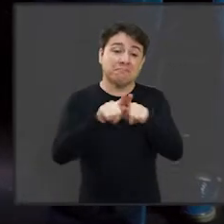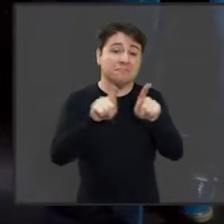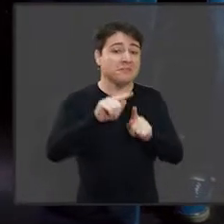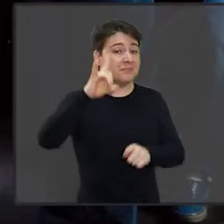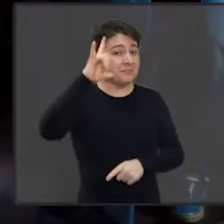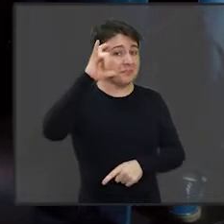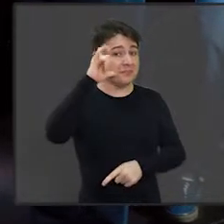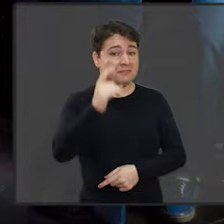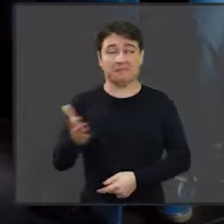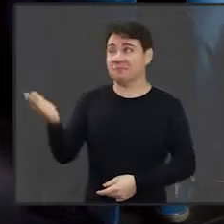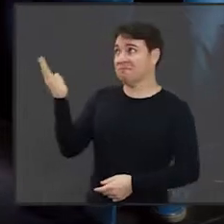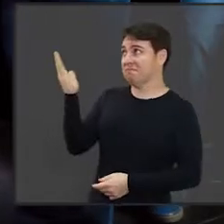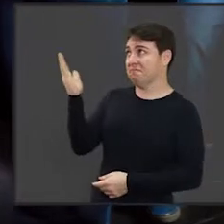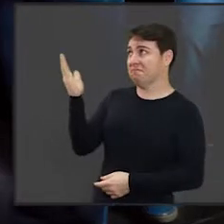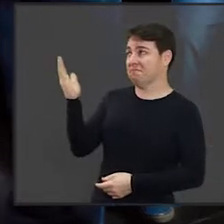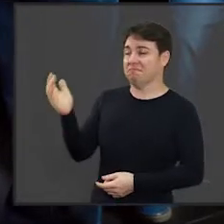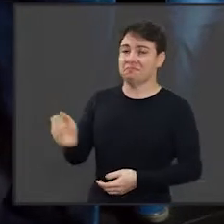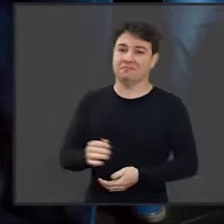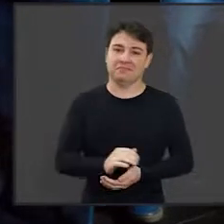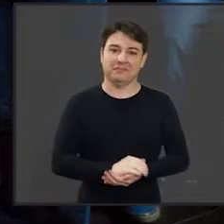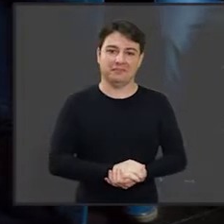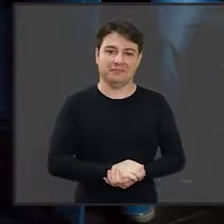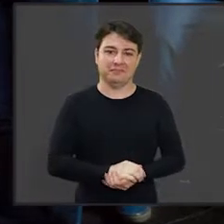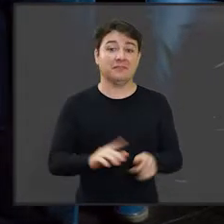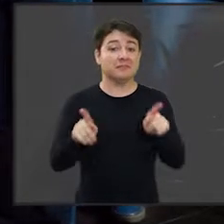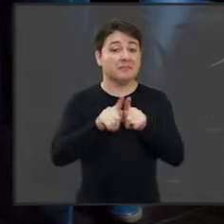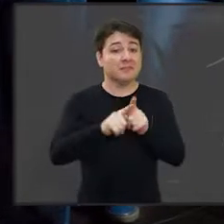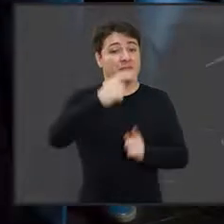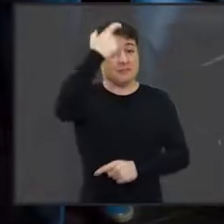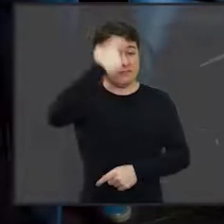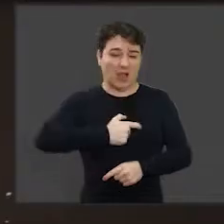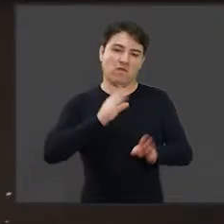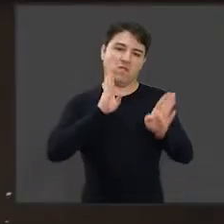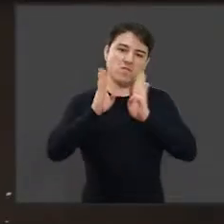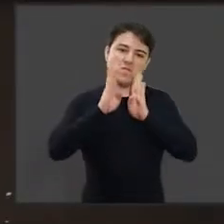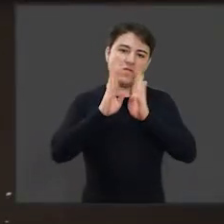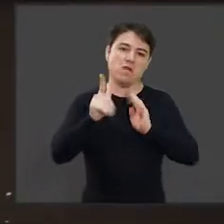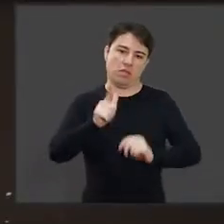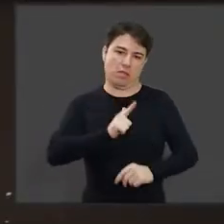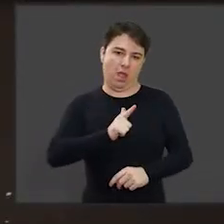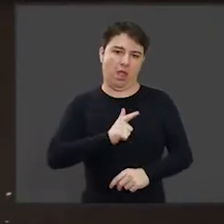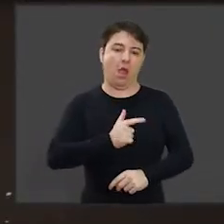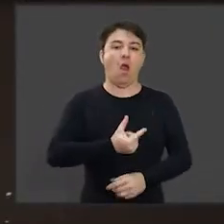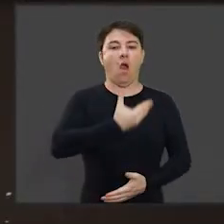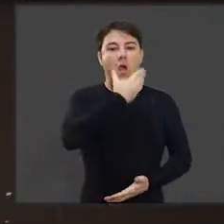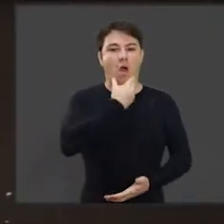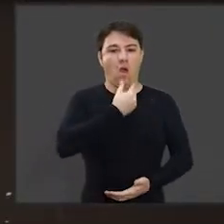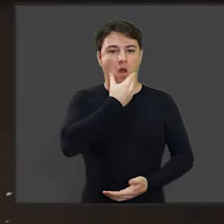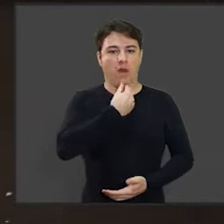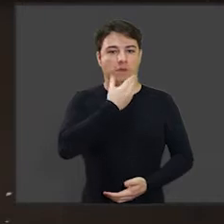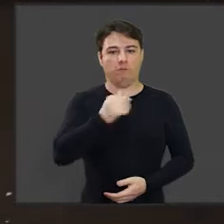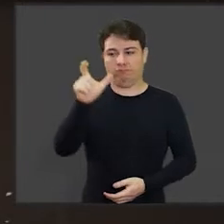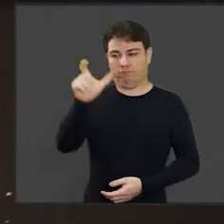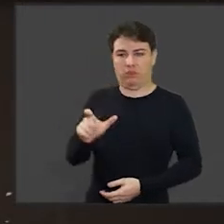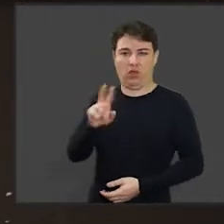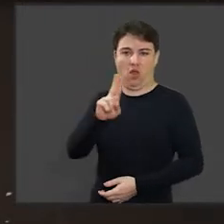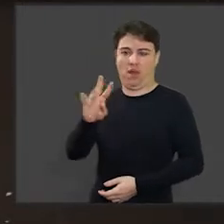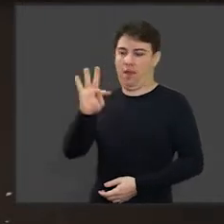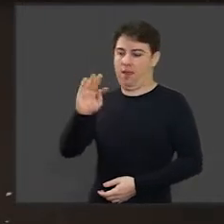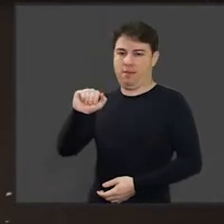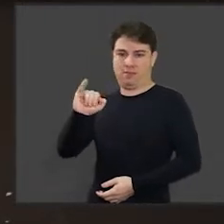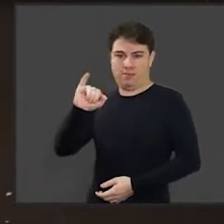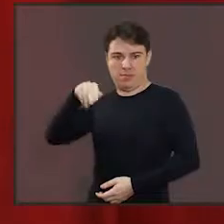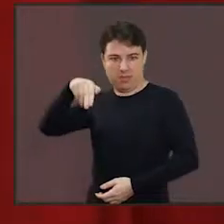página no Instagram, que é @ciaimprovisório. Os diretores da companhia, que sou eu, Danilo Forlini, estou